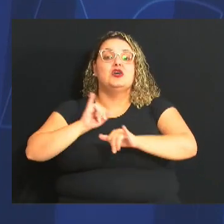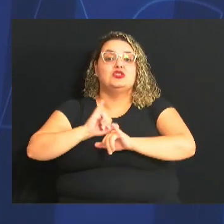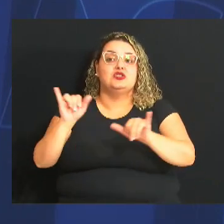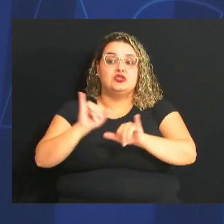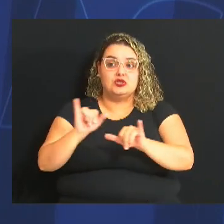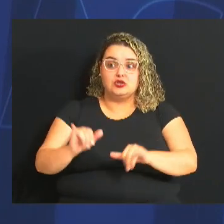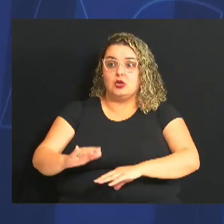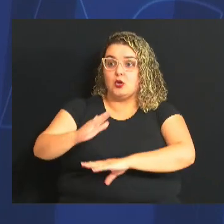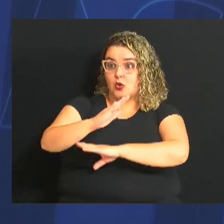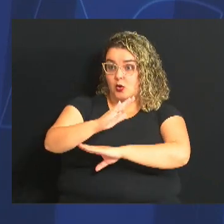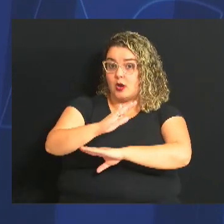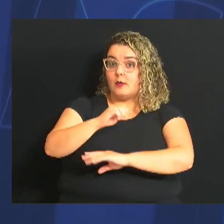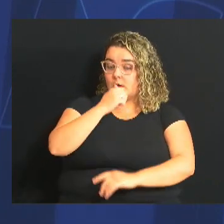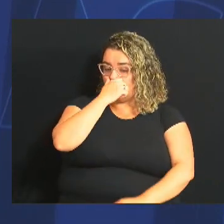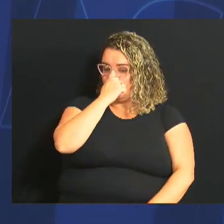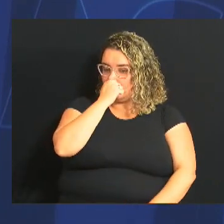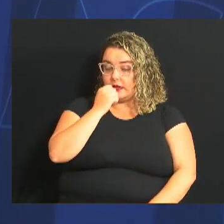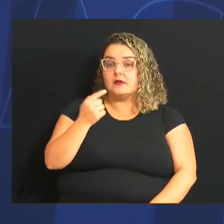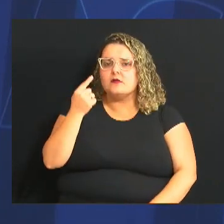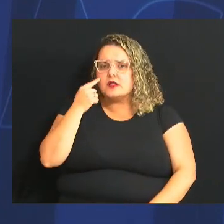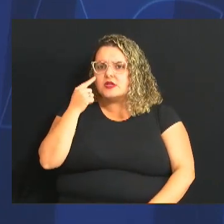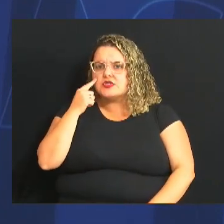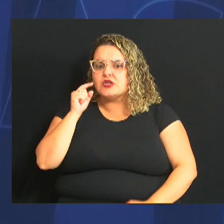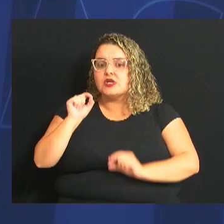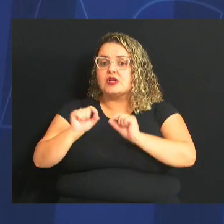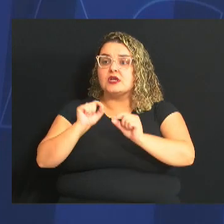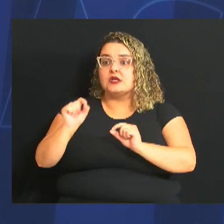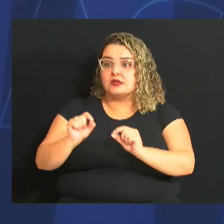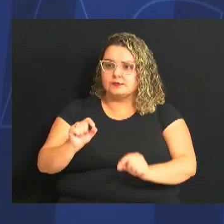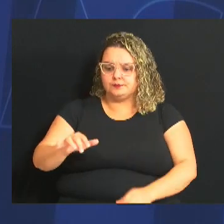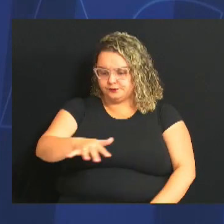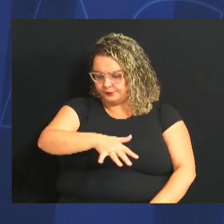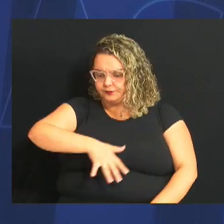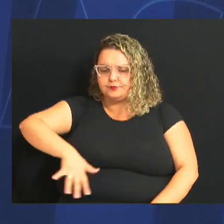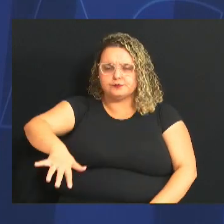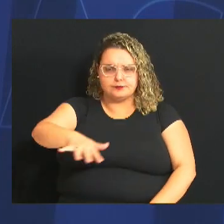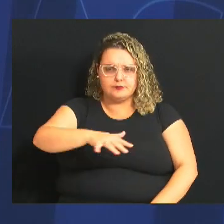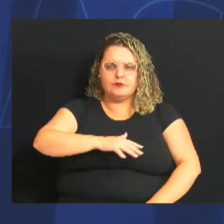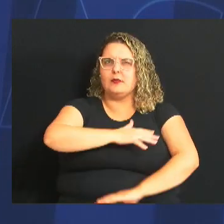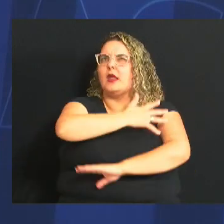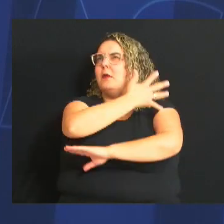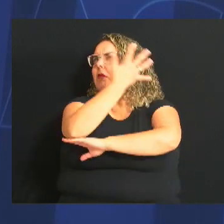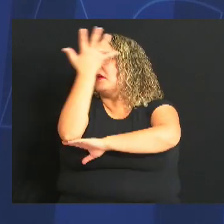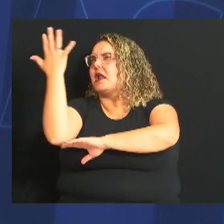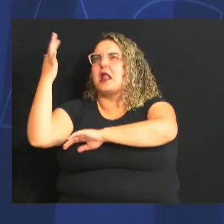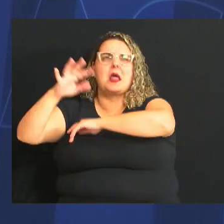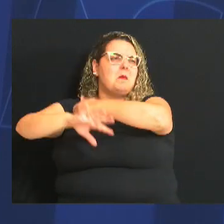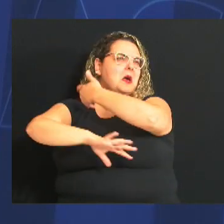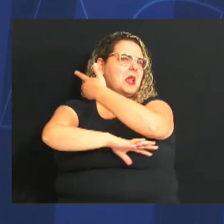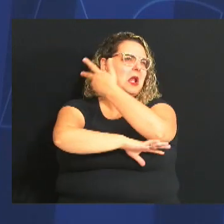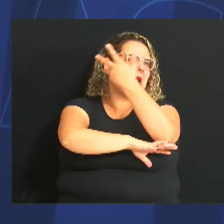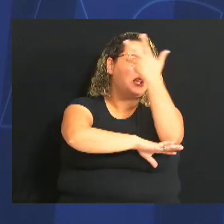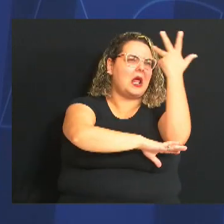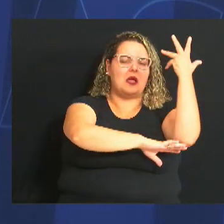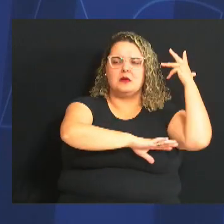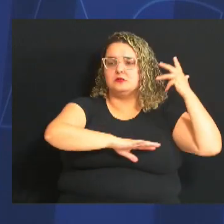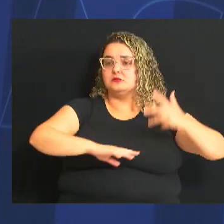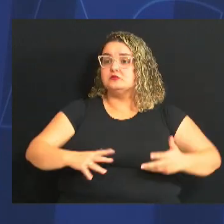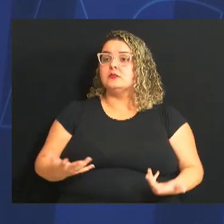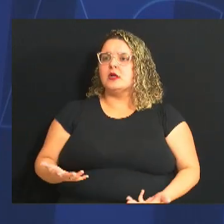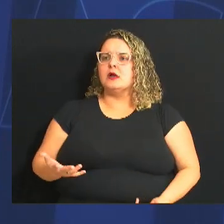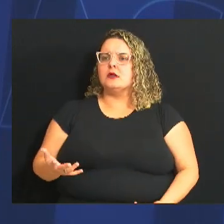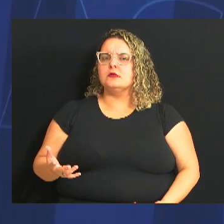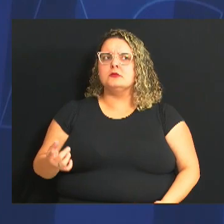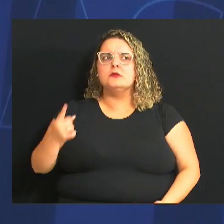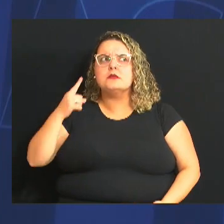Câmara Notícia e olha só, quem percorre áreas com muita natureza, muitas árvores, tem ouvido um